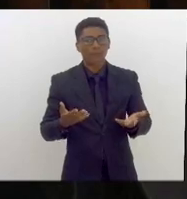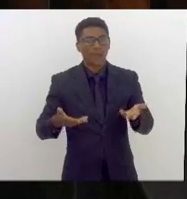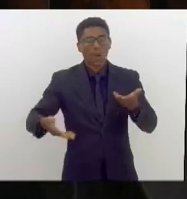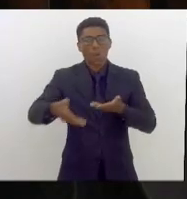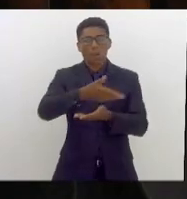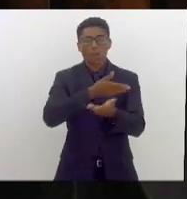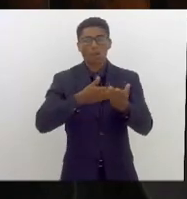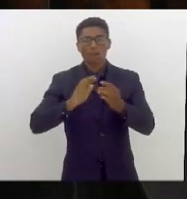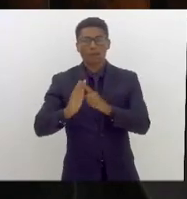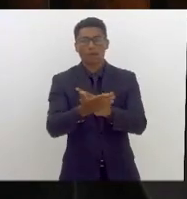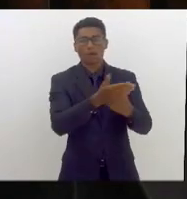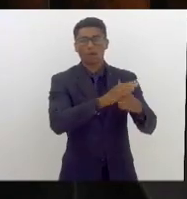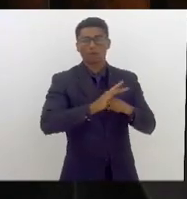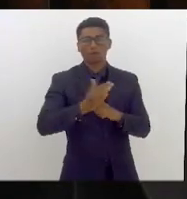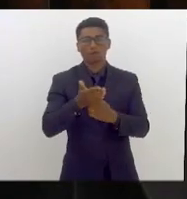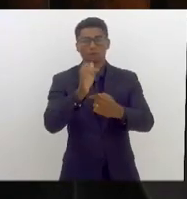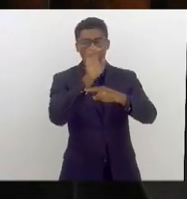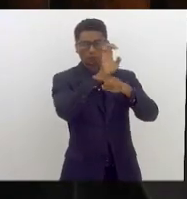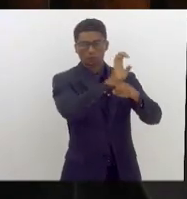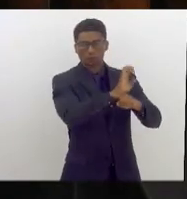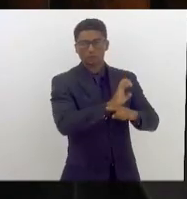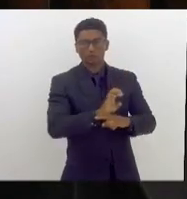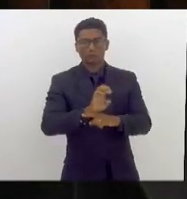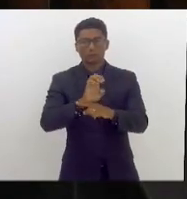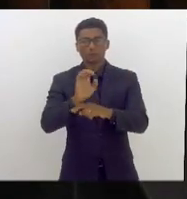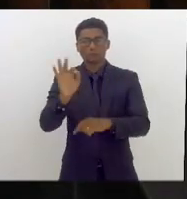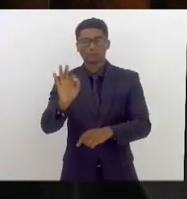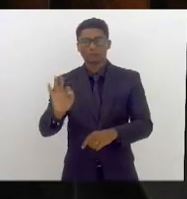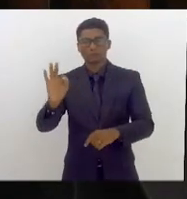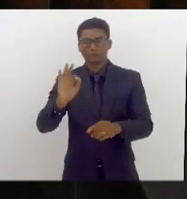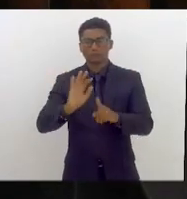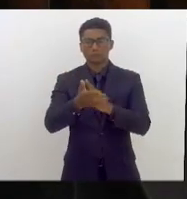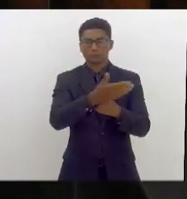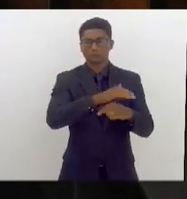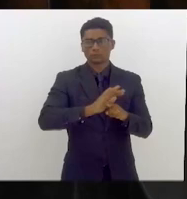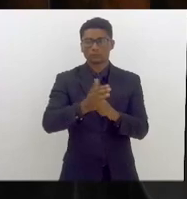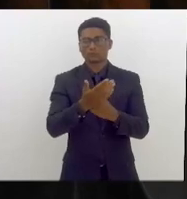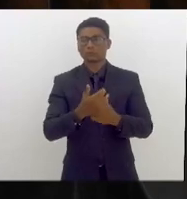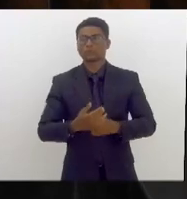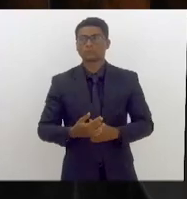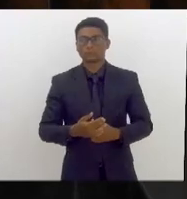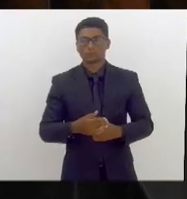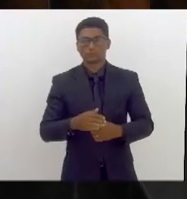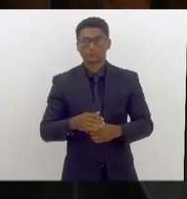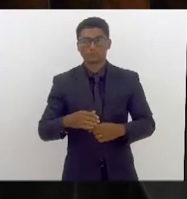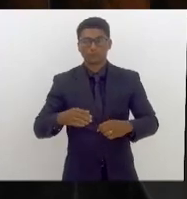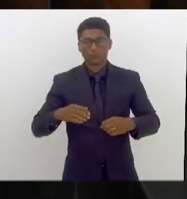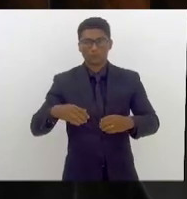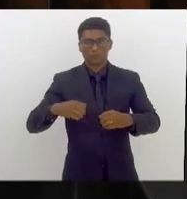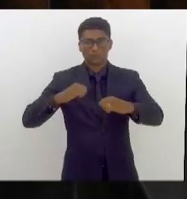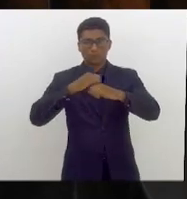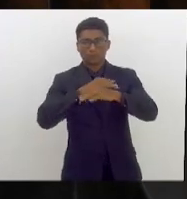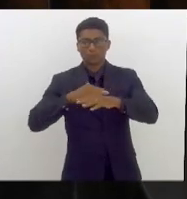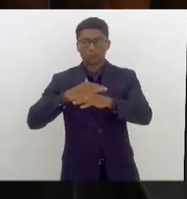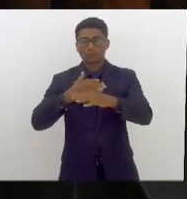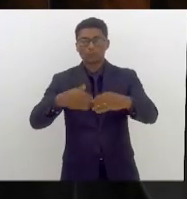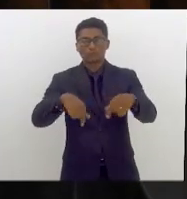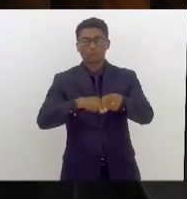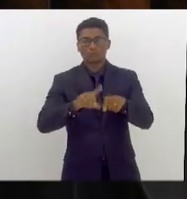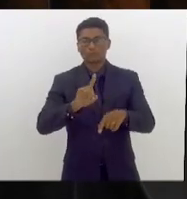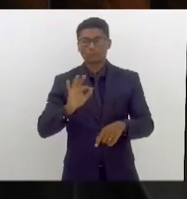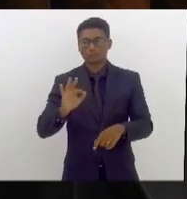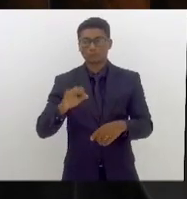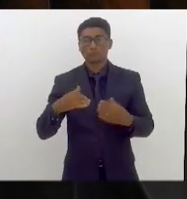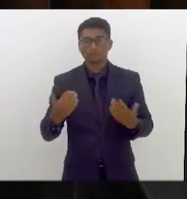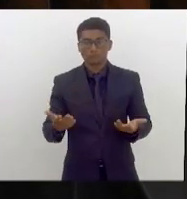colaboração entre os entes federados, a União e os chamados entes subnacionais, estados, municípios e o Distrito Federal. Por isso a nossa CPI foi